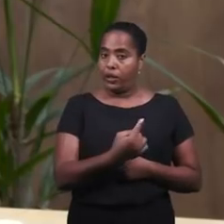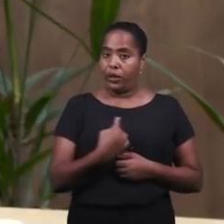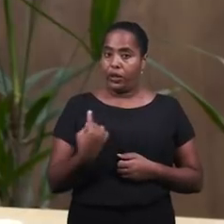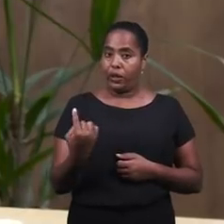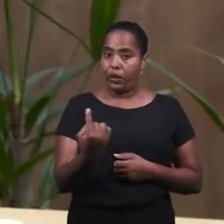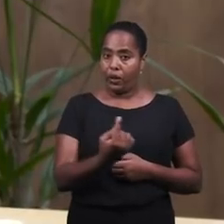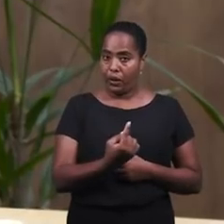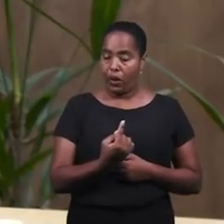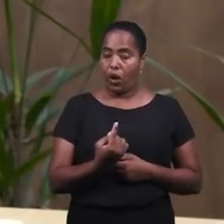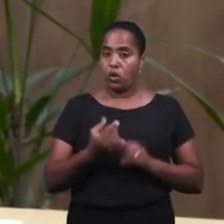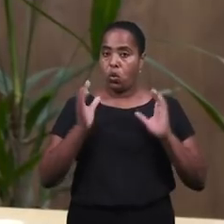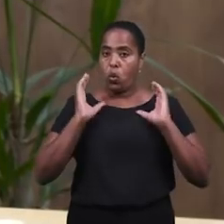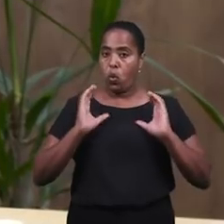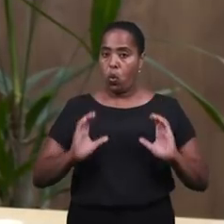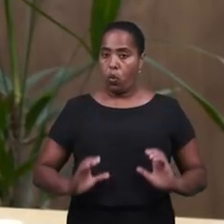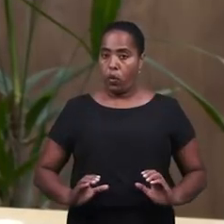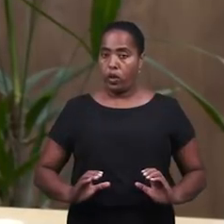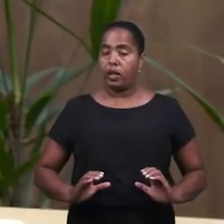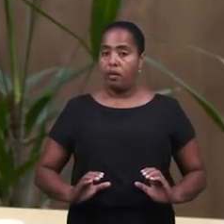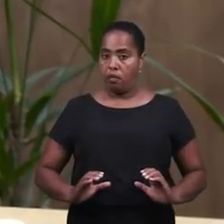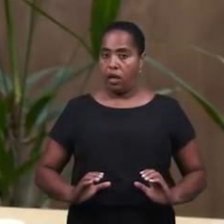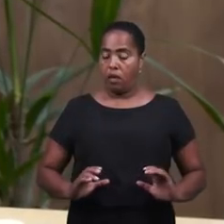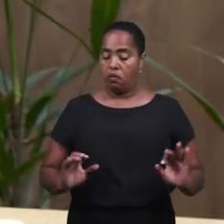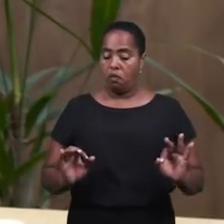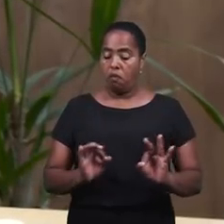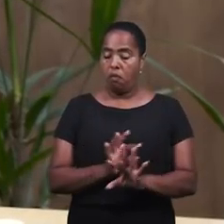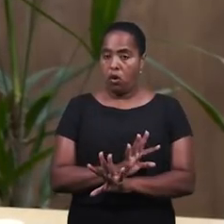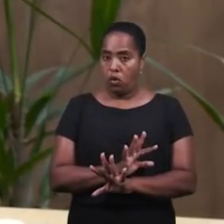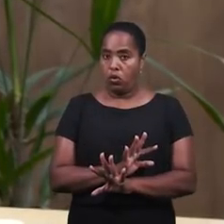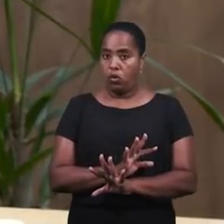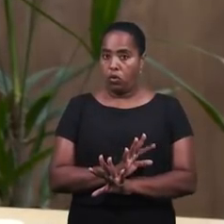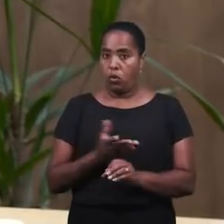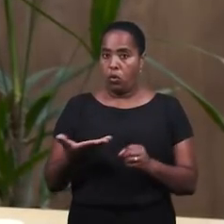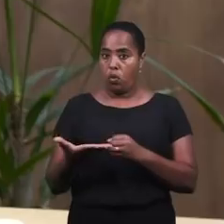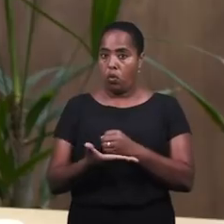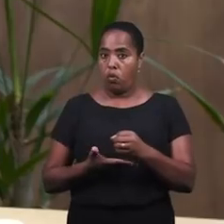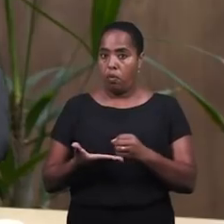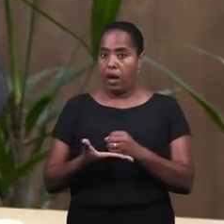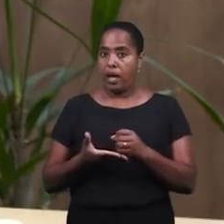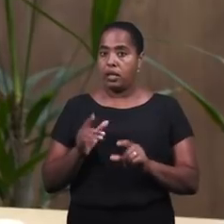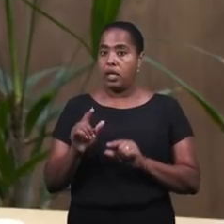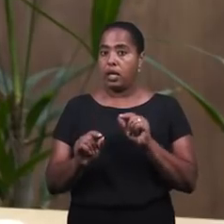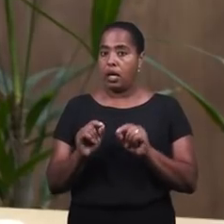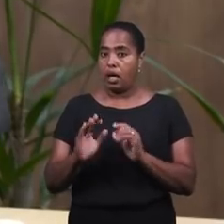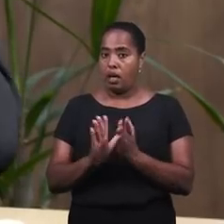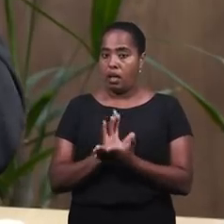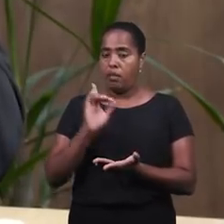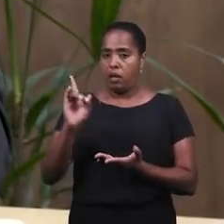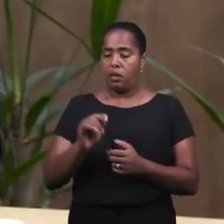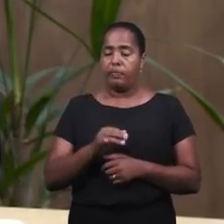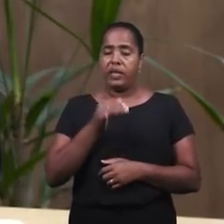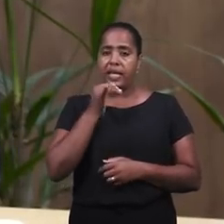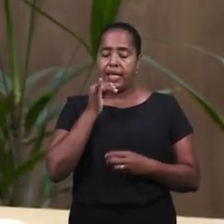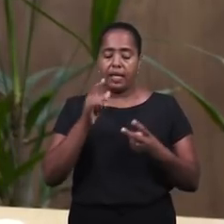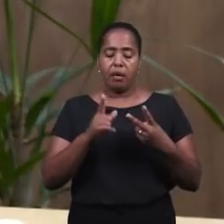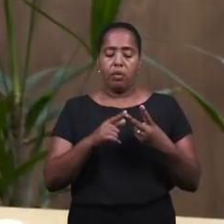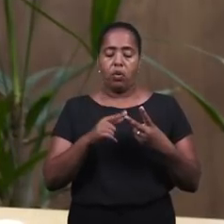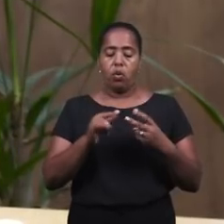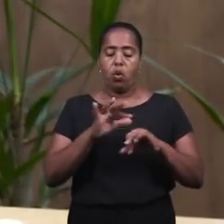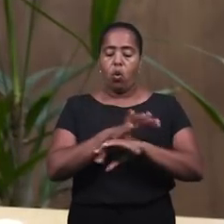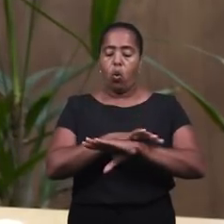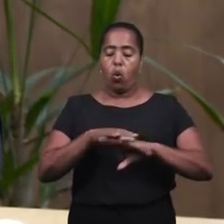E nós temos uma posição estabelecida dessa forma, baseado na Bíblia. Por exemplo,